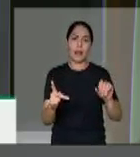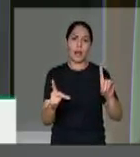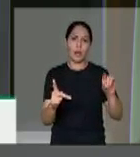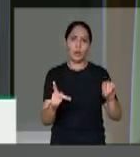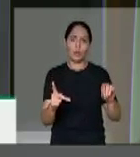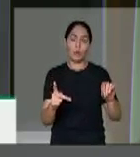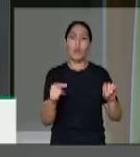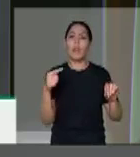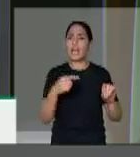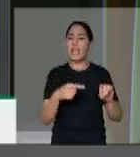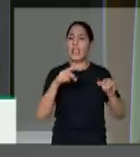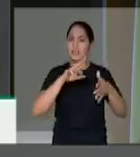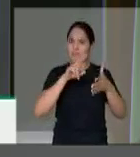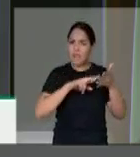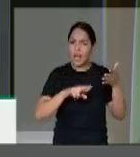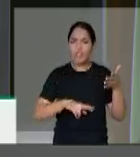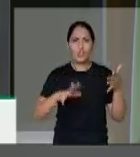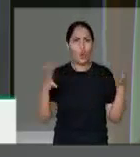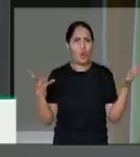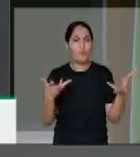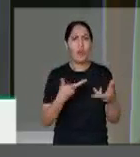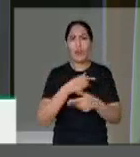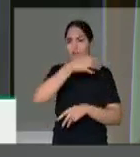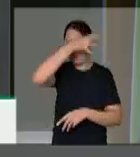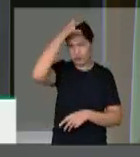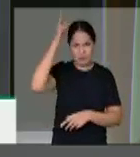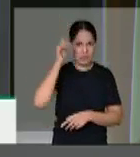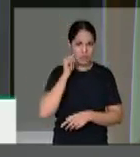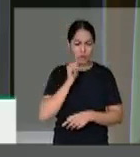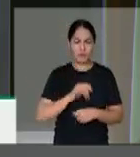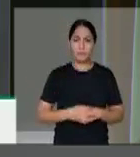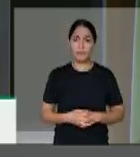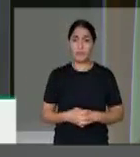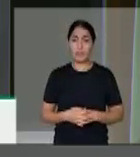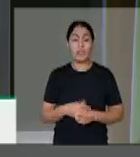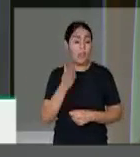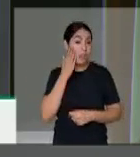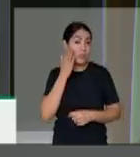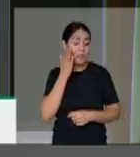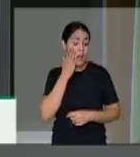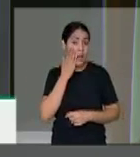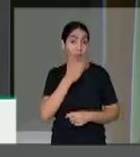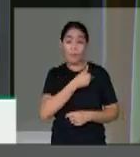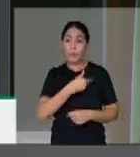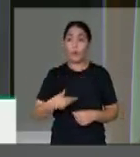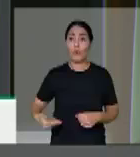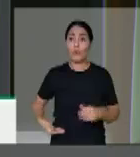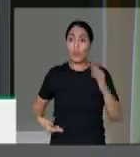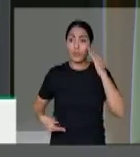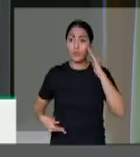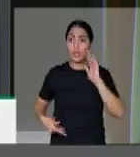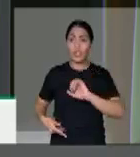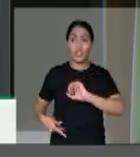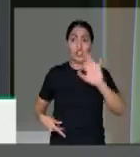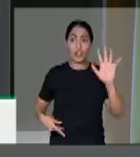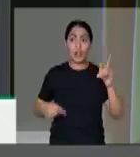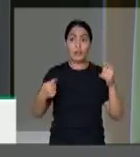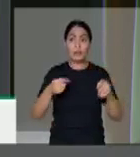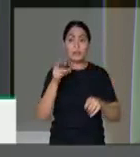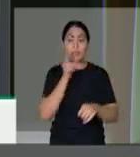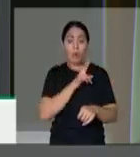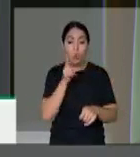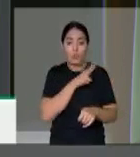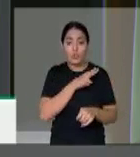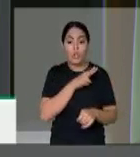seu recente relatório sobre a Amazônia. Quem sabe assim, o governo entende que é preciso agir